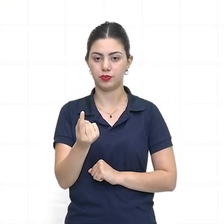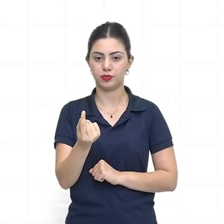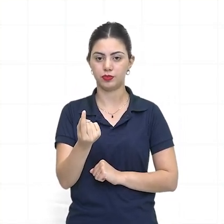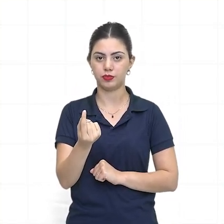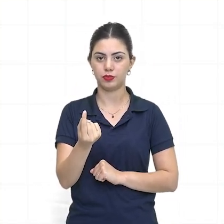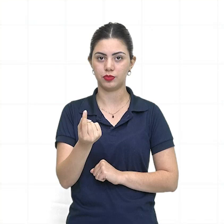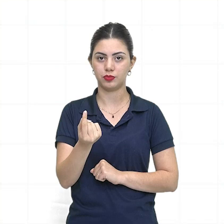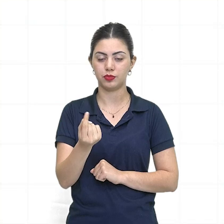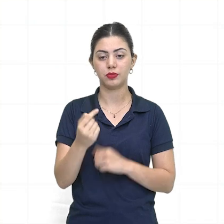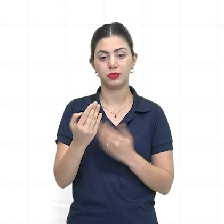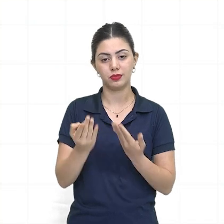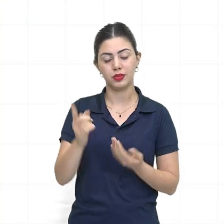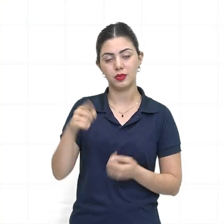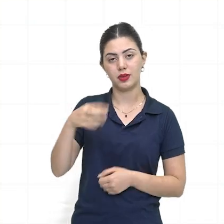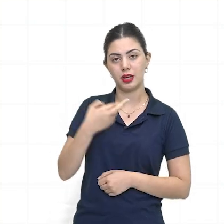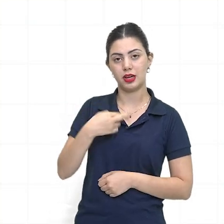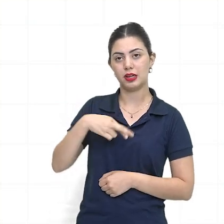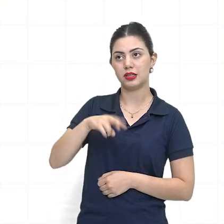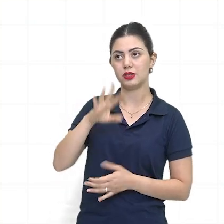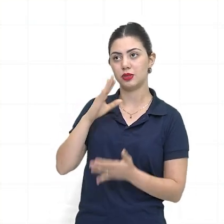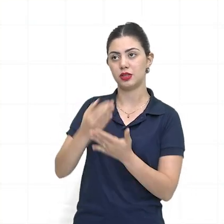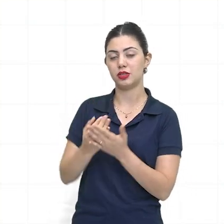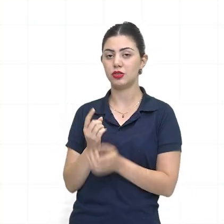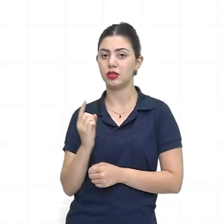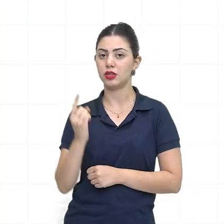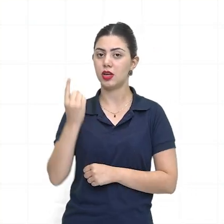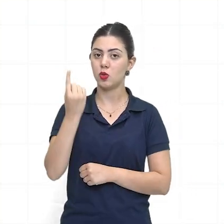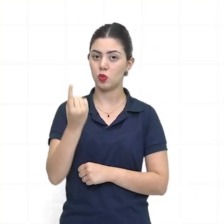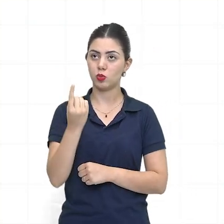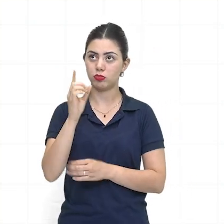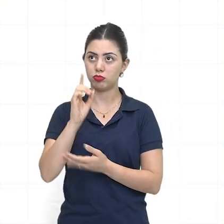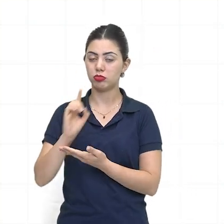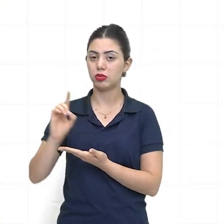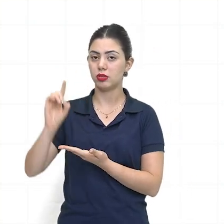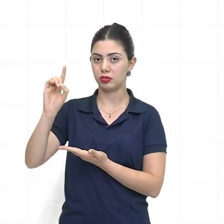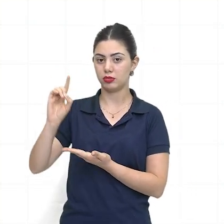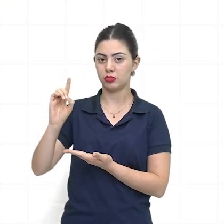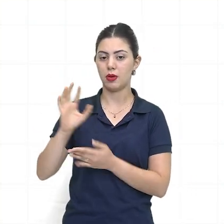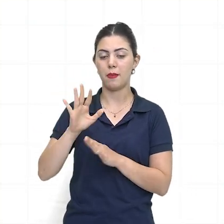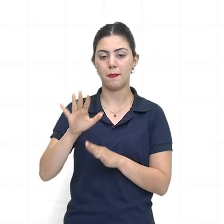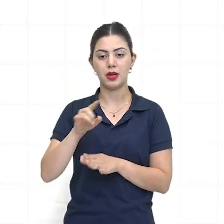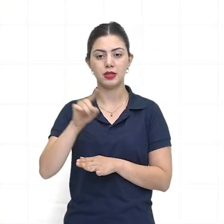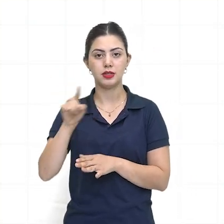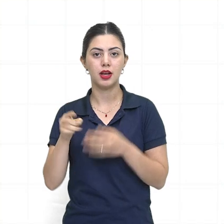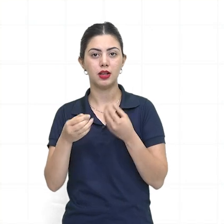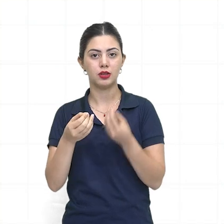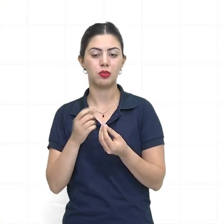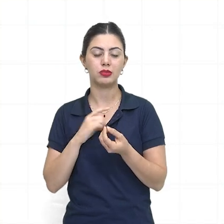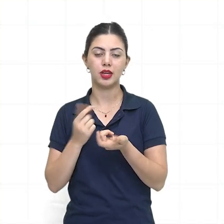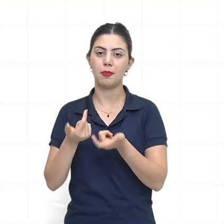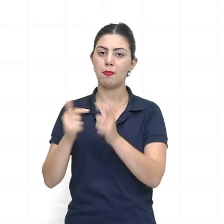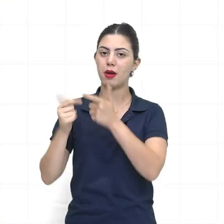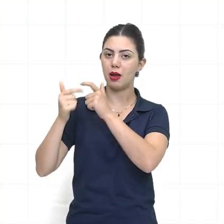São religiões que prezam por um único Deus, mas elas têm raízes